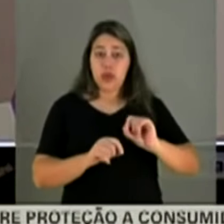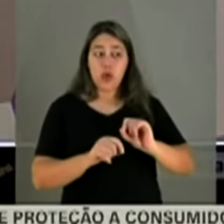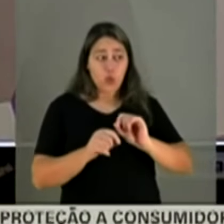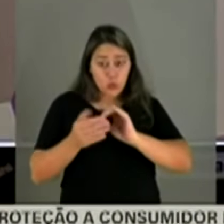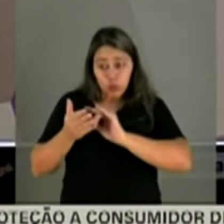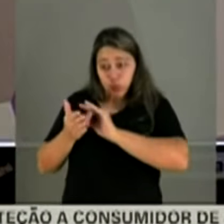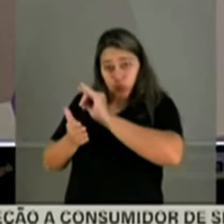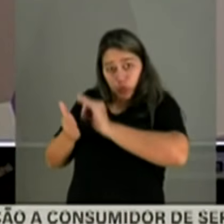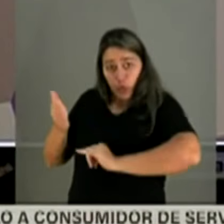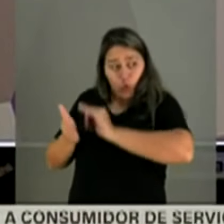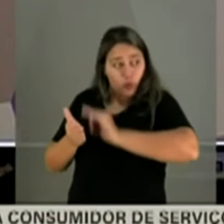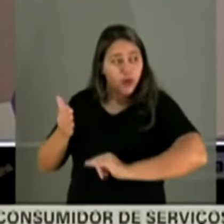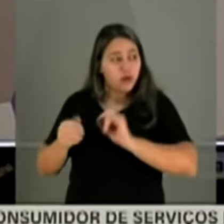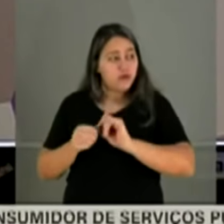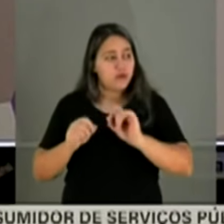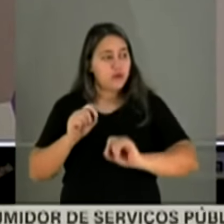ameaçou